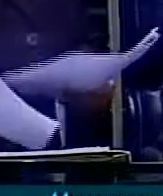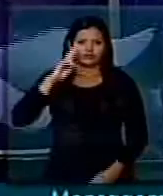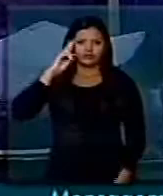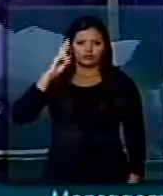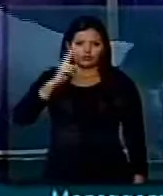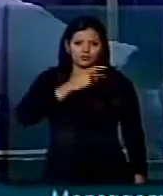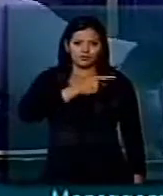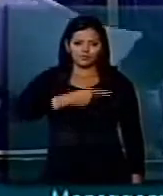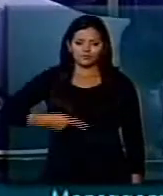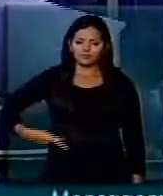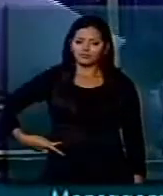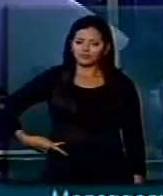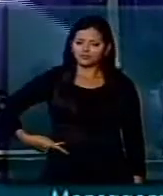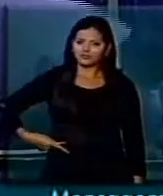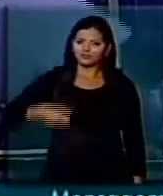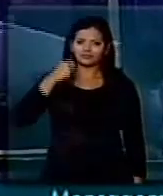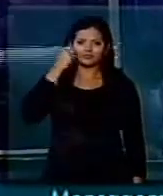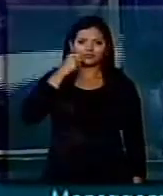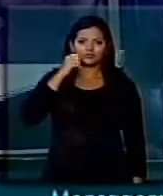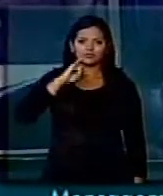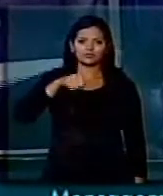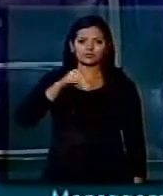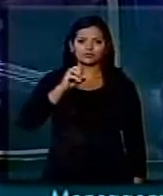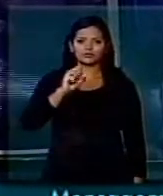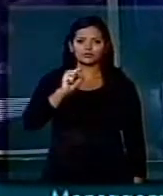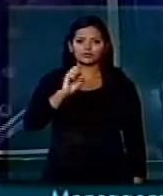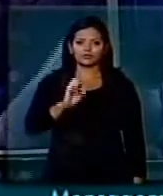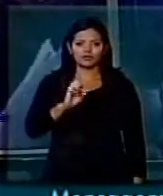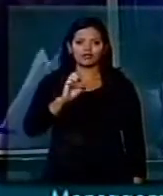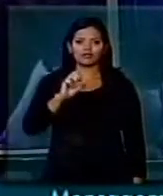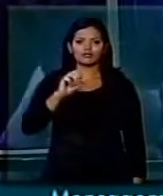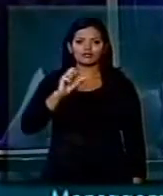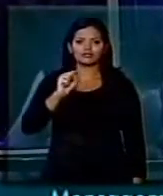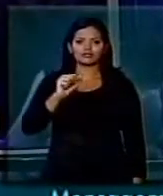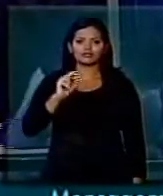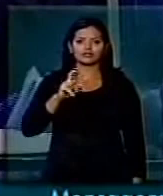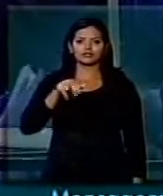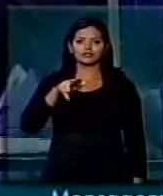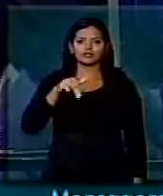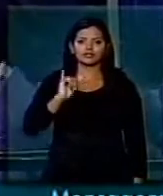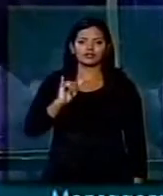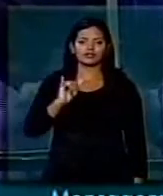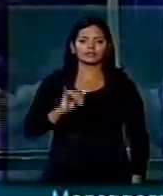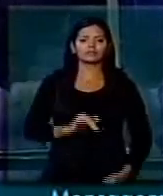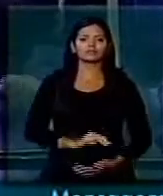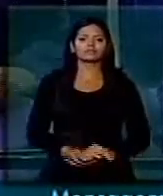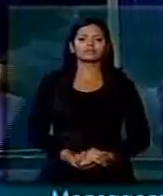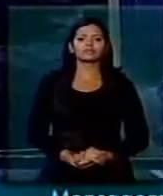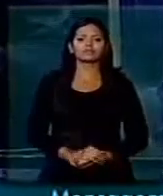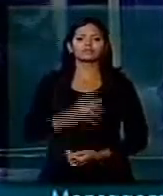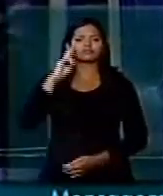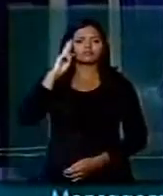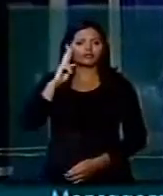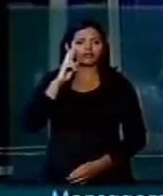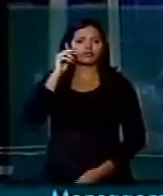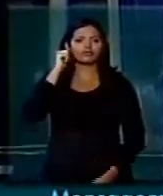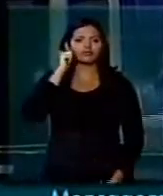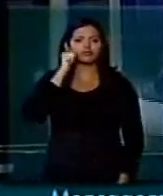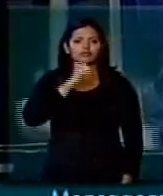Senhor presidente, senador José Sarney, senhor vice-presidente, deputado Odair Cunha, senhores